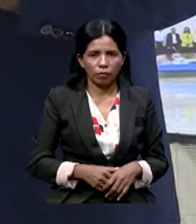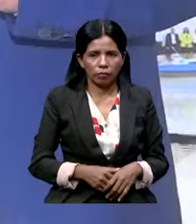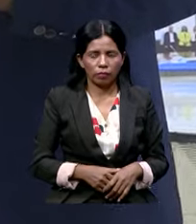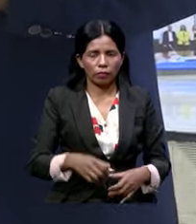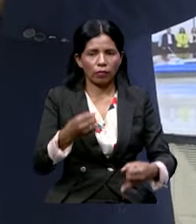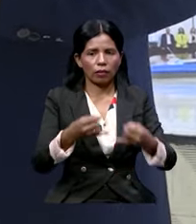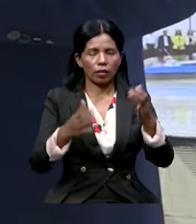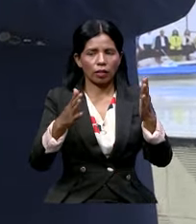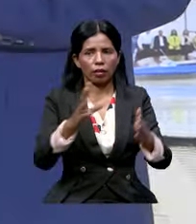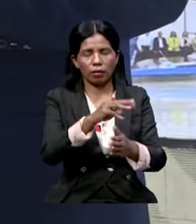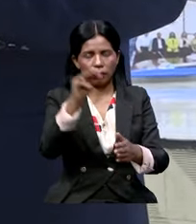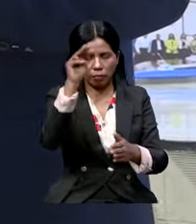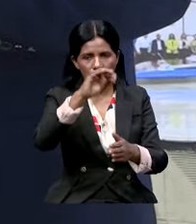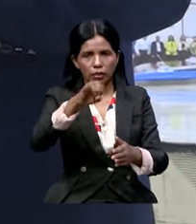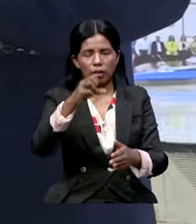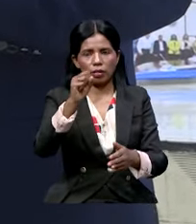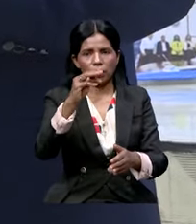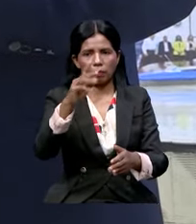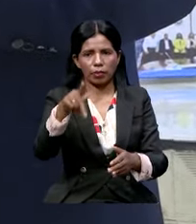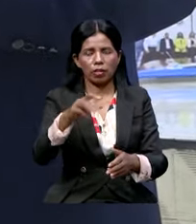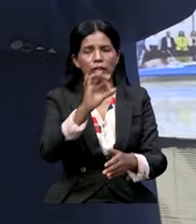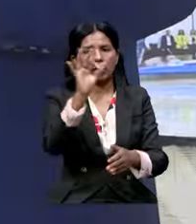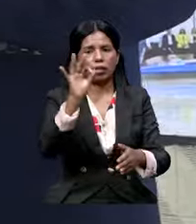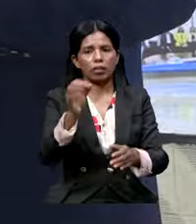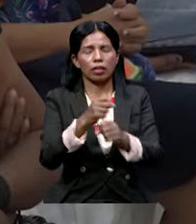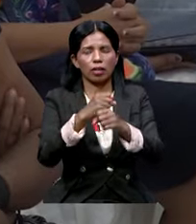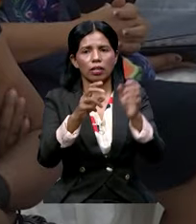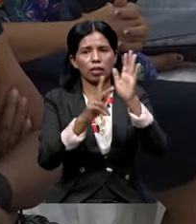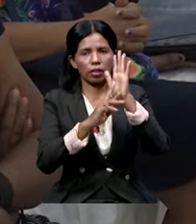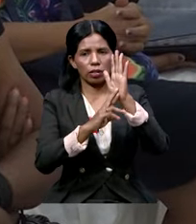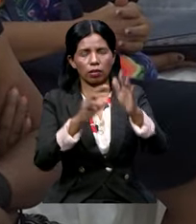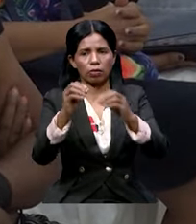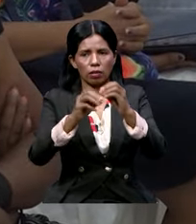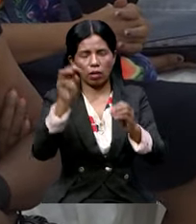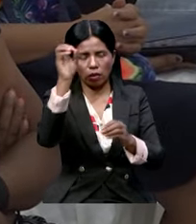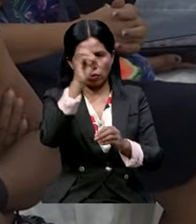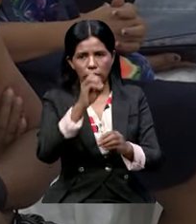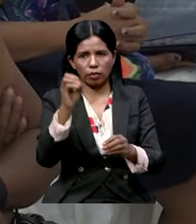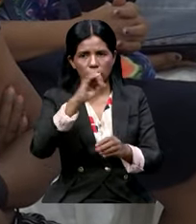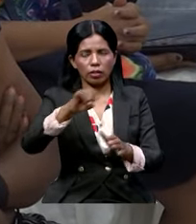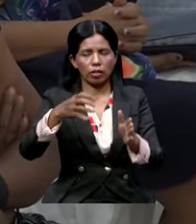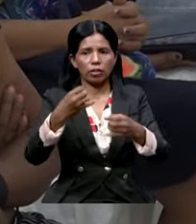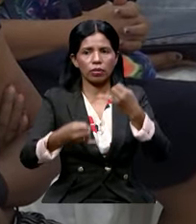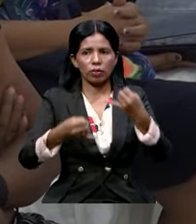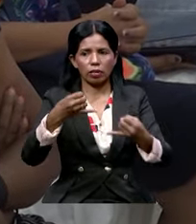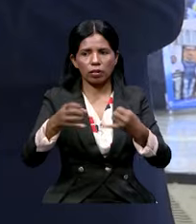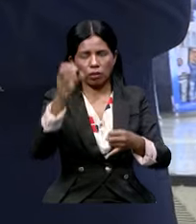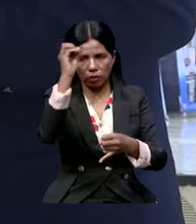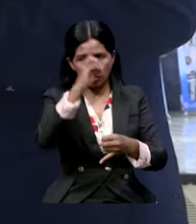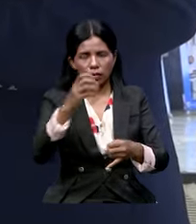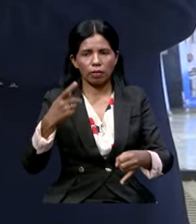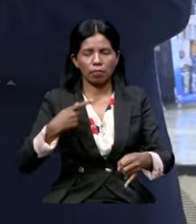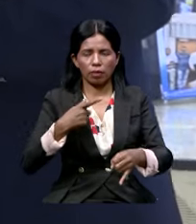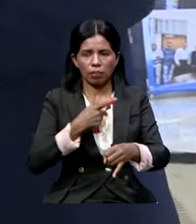Judicial System Monitoring Program, GSMP, e a sexta, né, lança relatório com a observação geral do setor de justiça, observação do